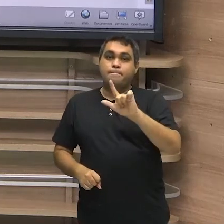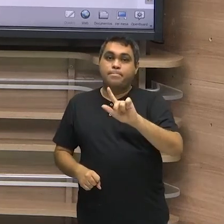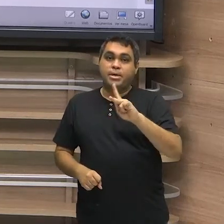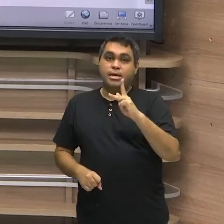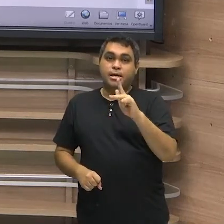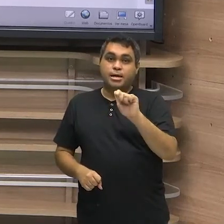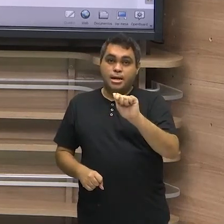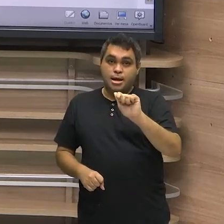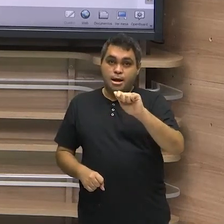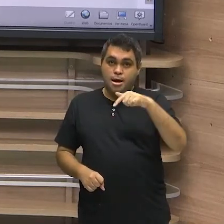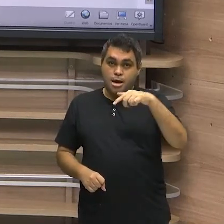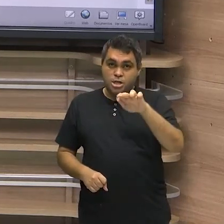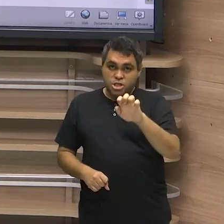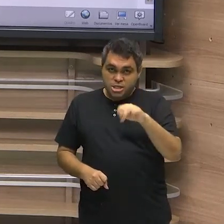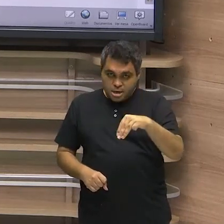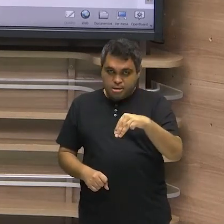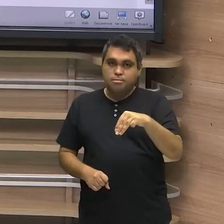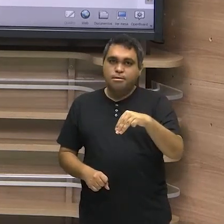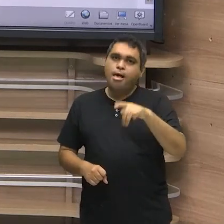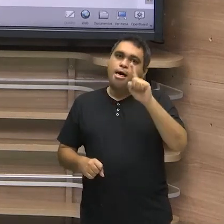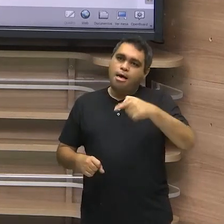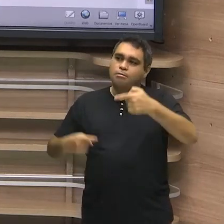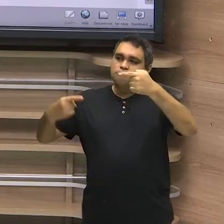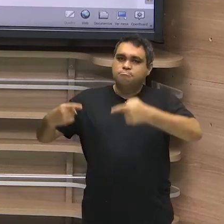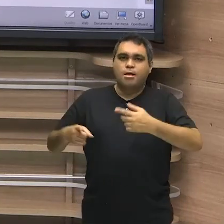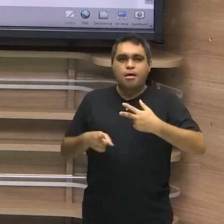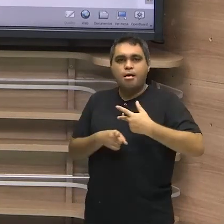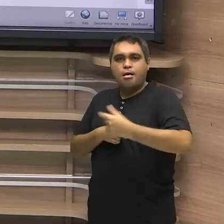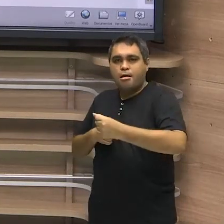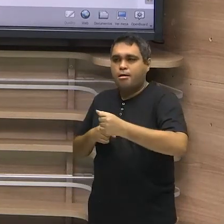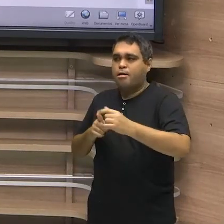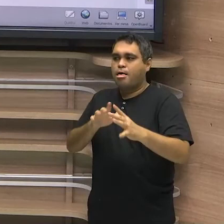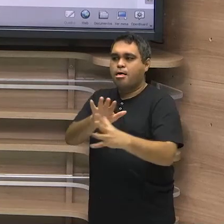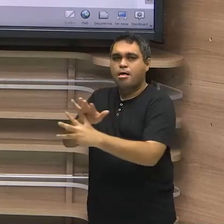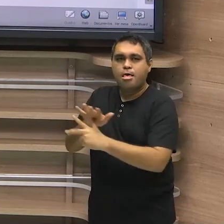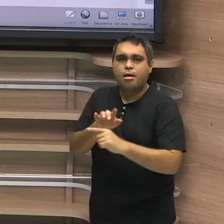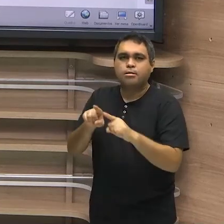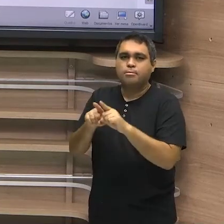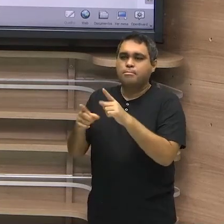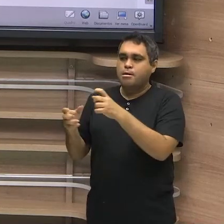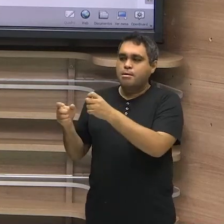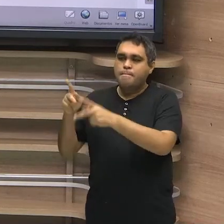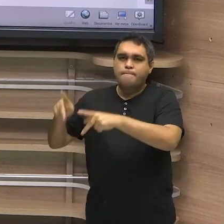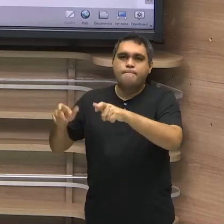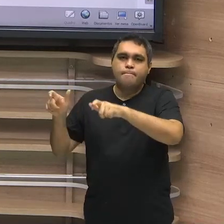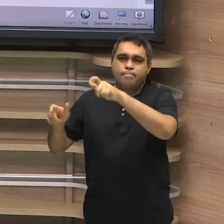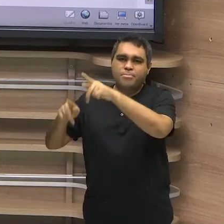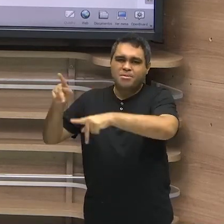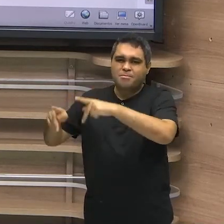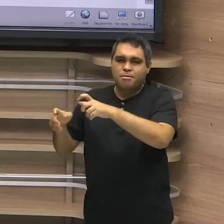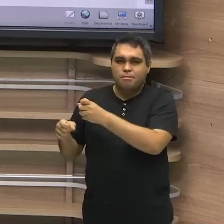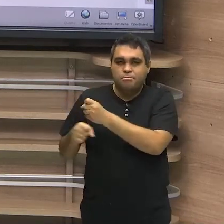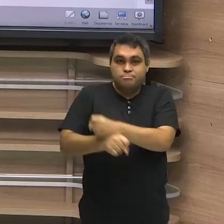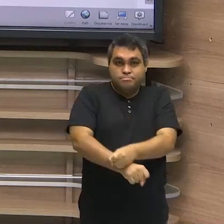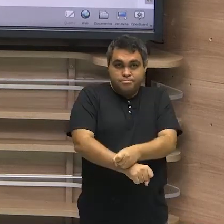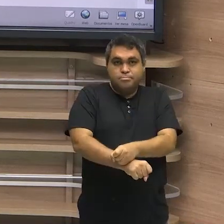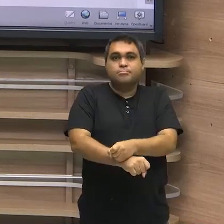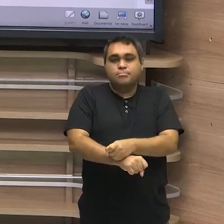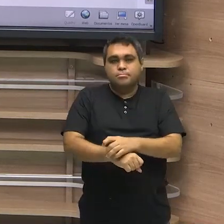suas riquezas, né? A gente viu que o império aqui dos caldeus, ele se estabelece a partir da derrota